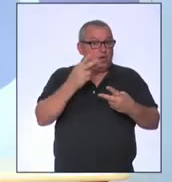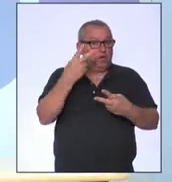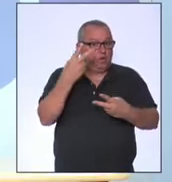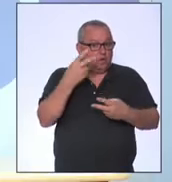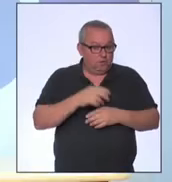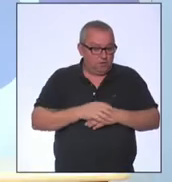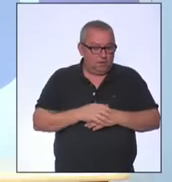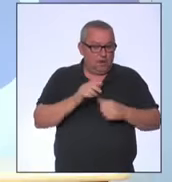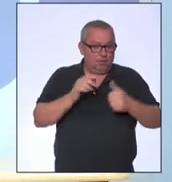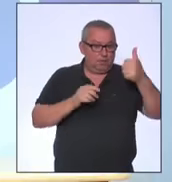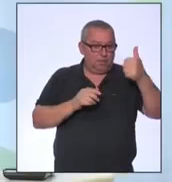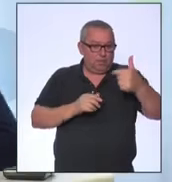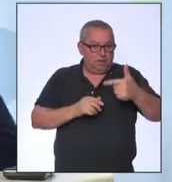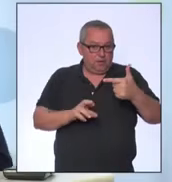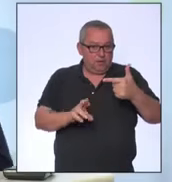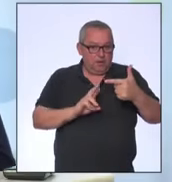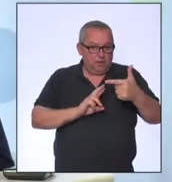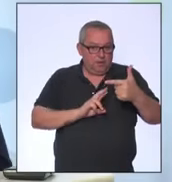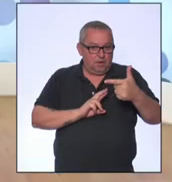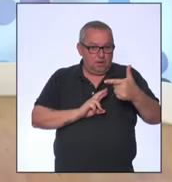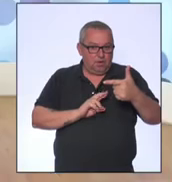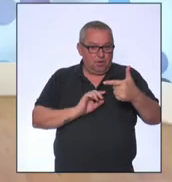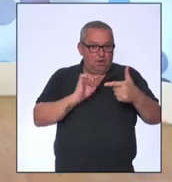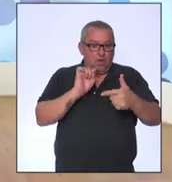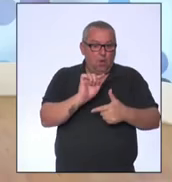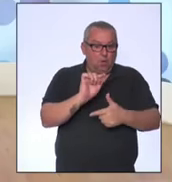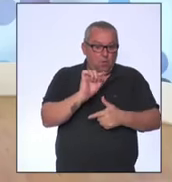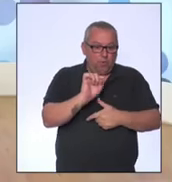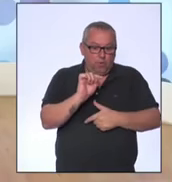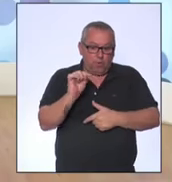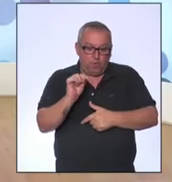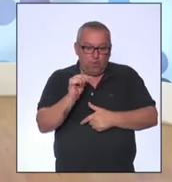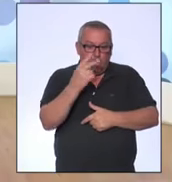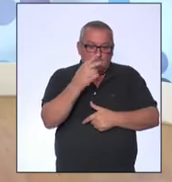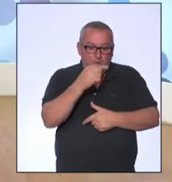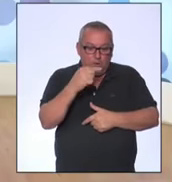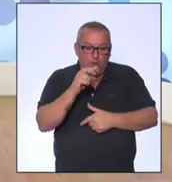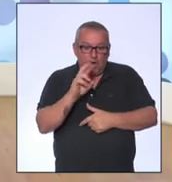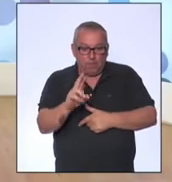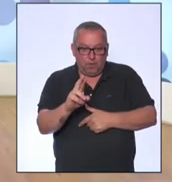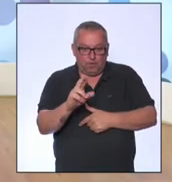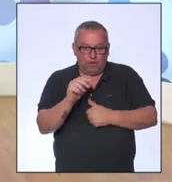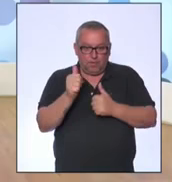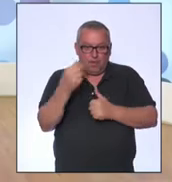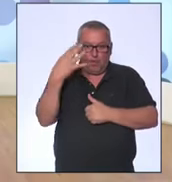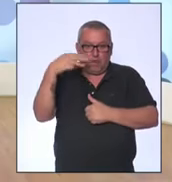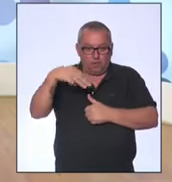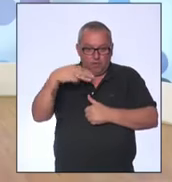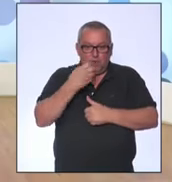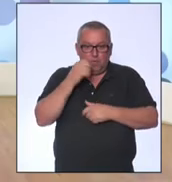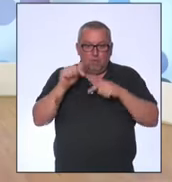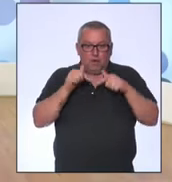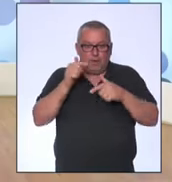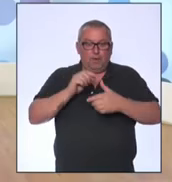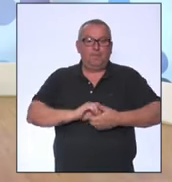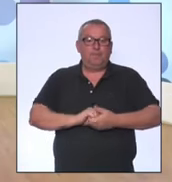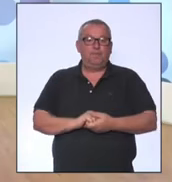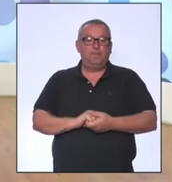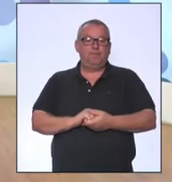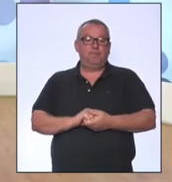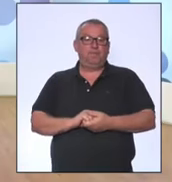A respostas. primeira e a segunda. Então coloquem um ponto a resposta, dois pontos a resposta. 4 minutinhos, bom trabalho para vocês. Até já